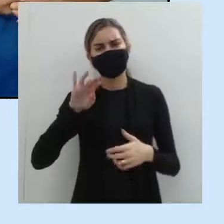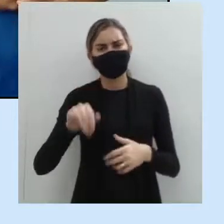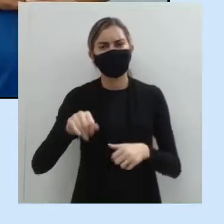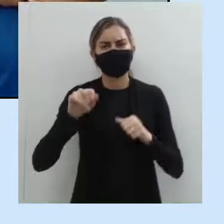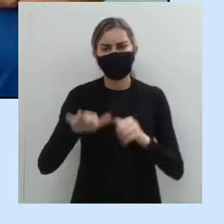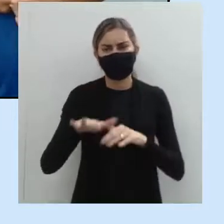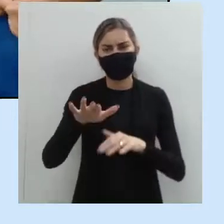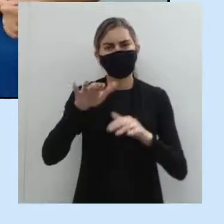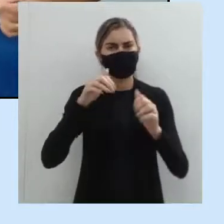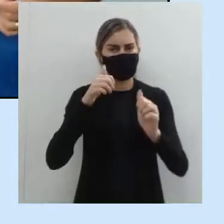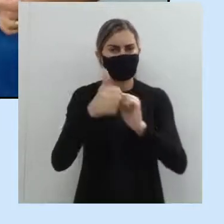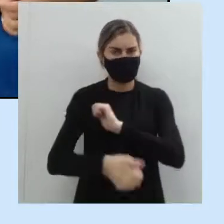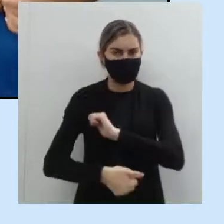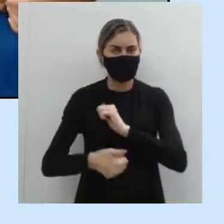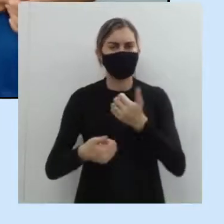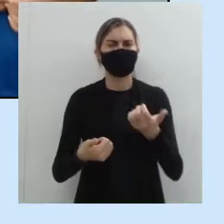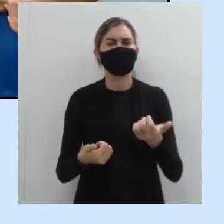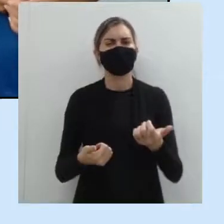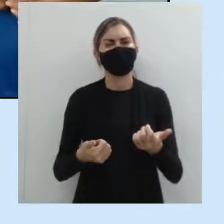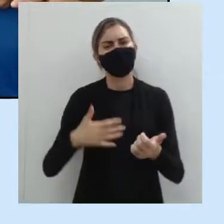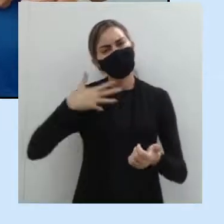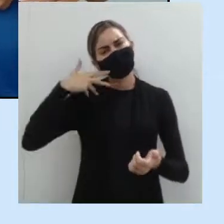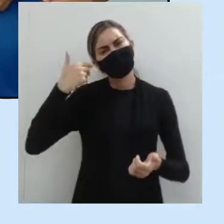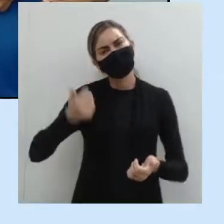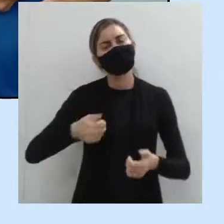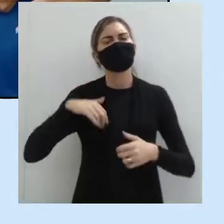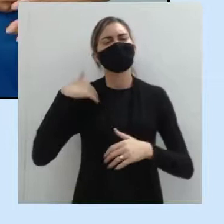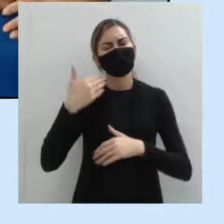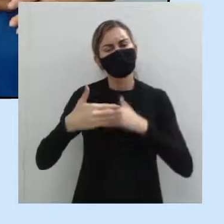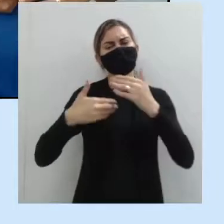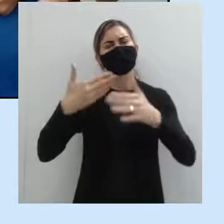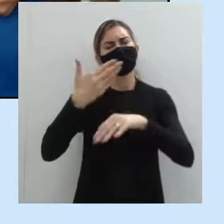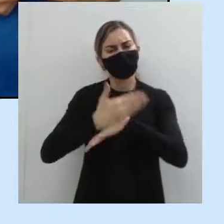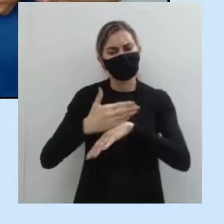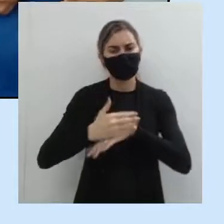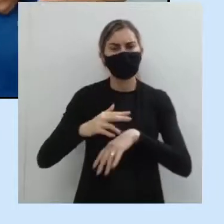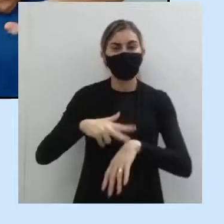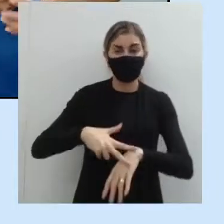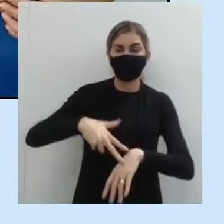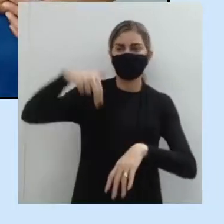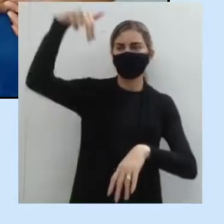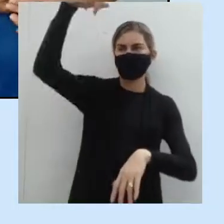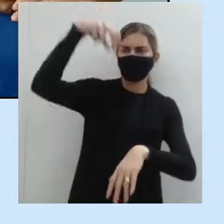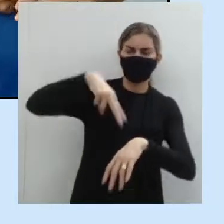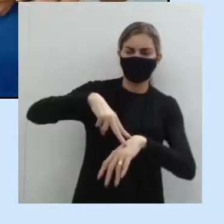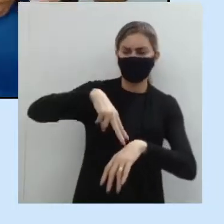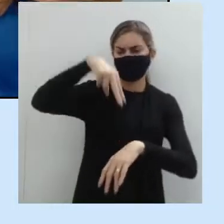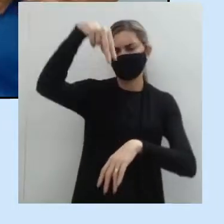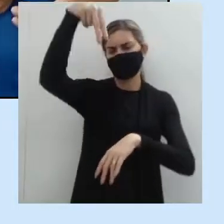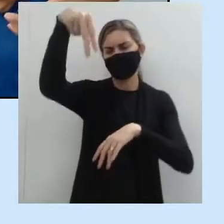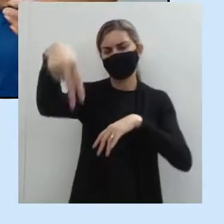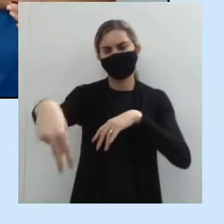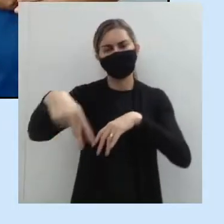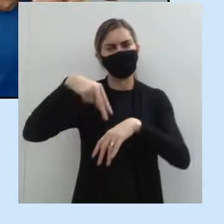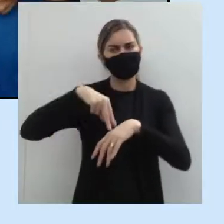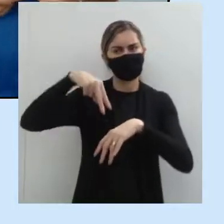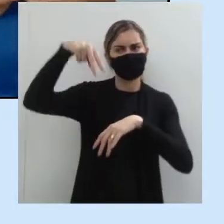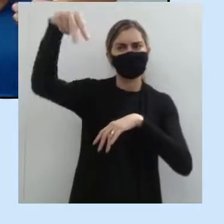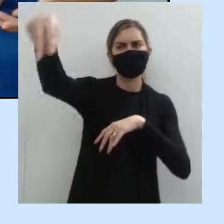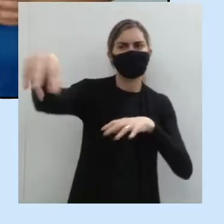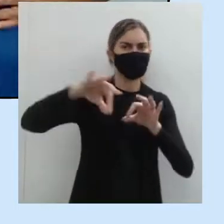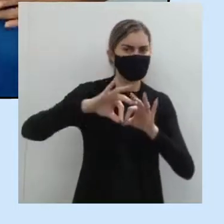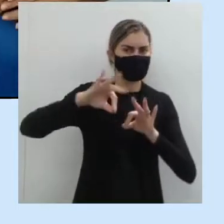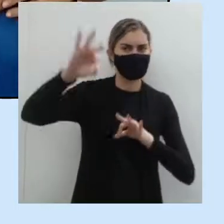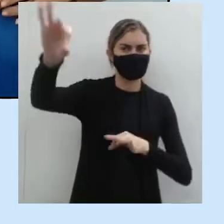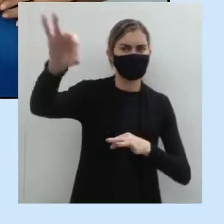atlética, que é a caminhada mais aperfeiçoada, e assim vai, gente. Um salto mais aperfeiçoado, a gente tem o salto em distância, o